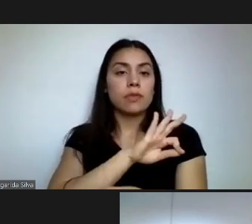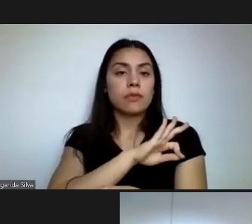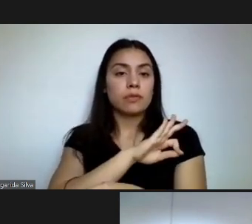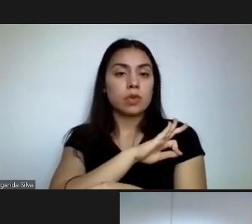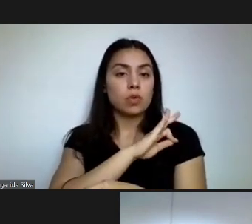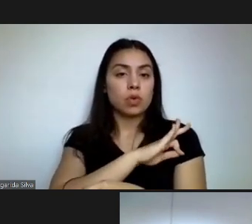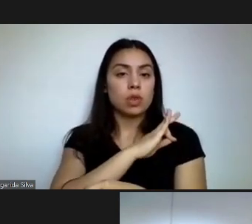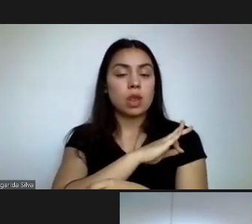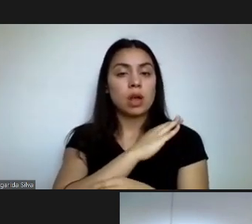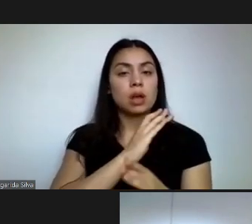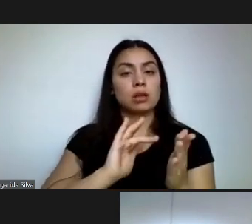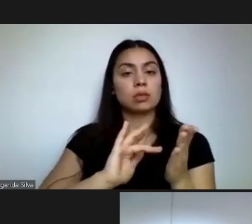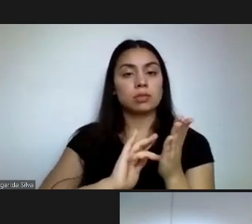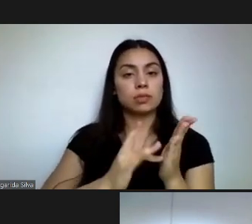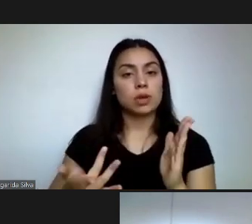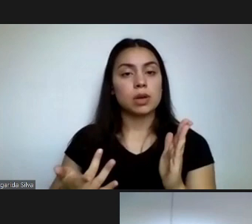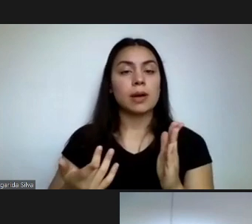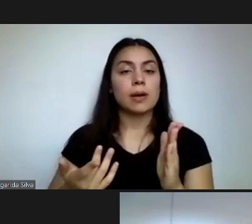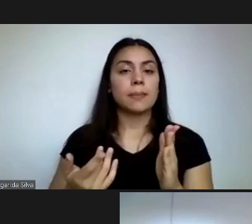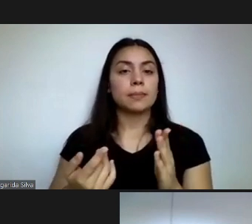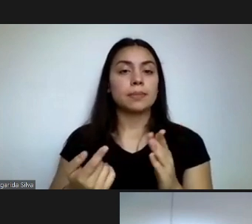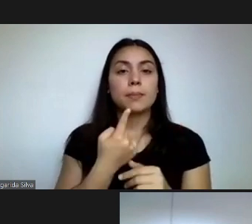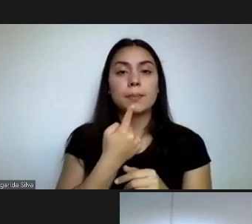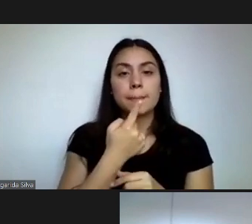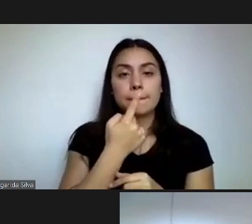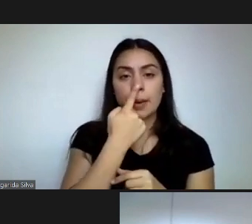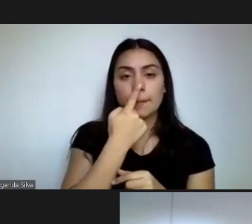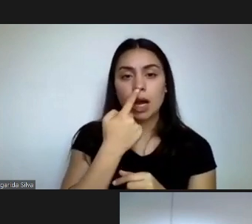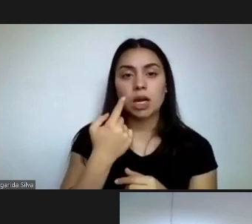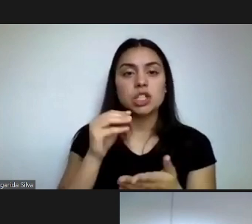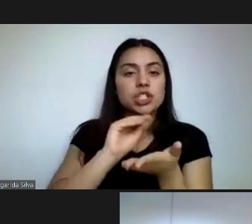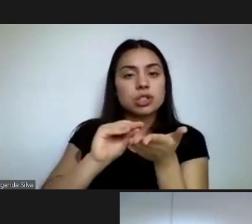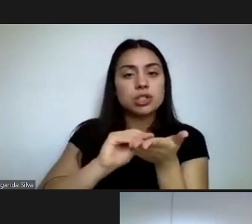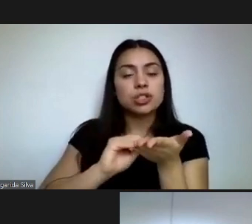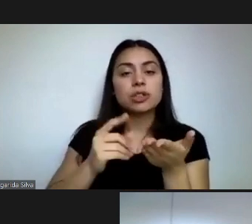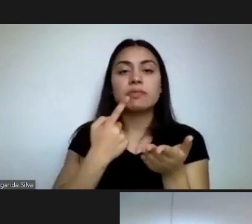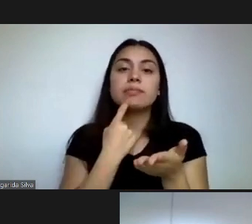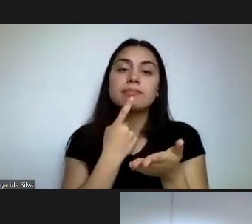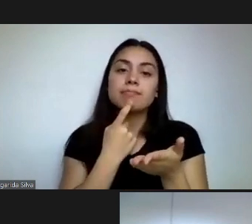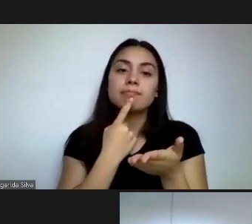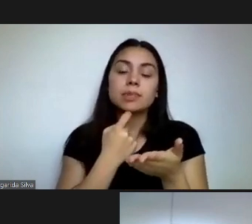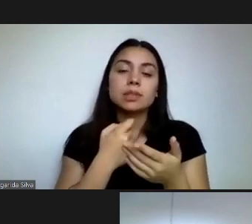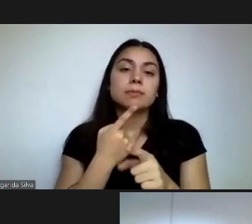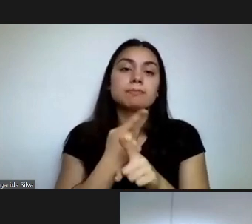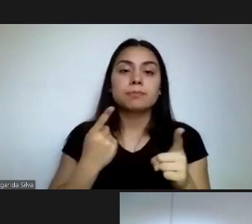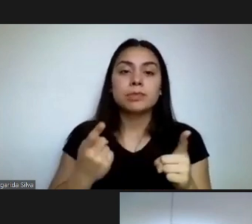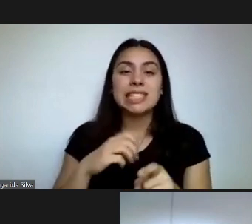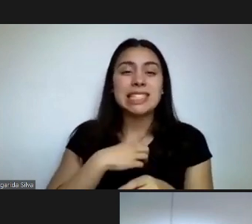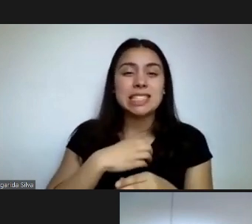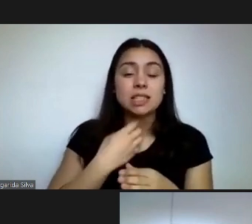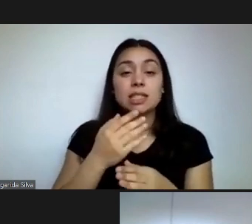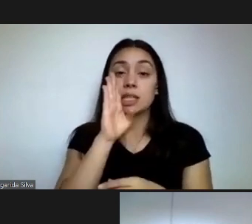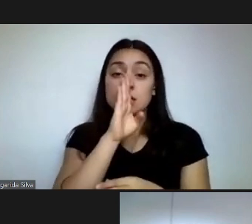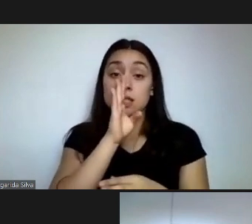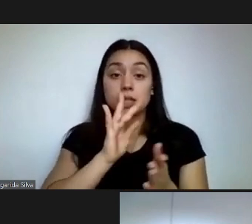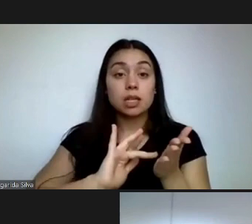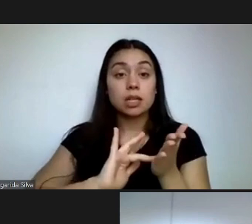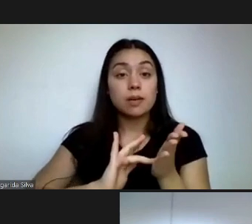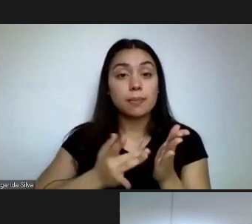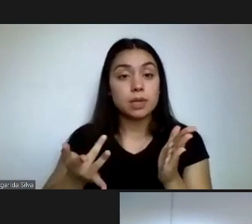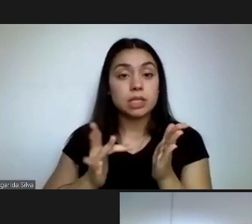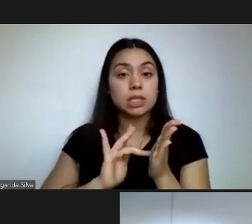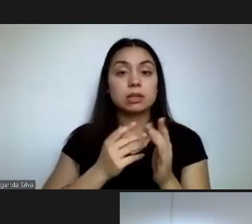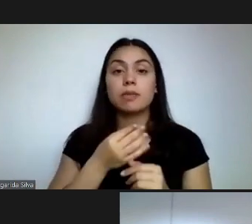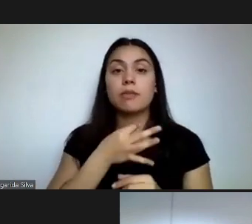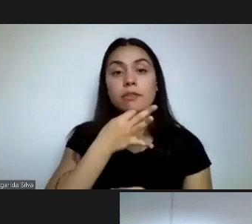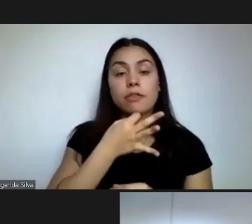inglês para não ter que enfrentar esta discriminação linguística que sentem no sistema de ensino, porque têm que passar pelo